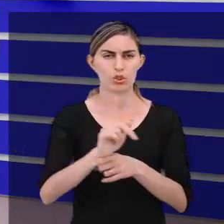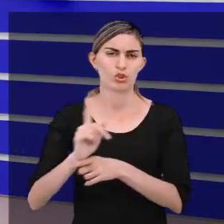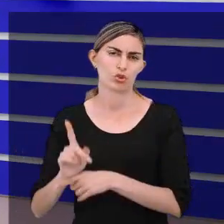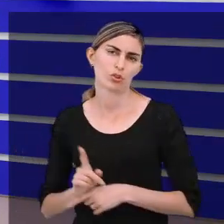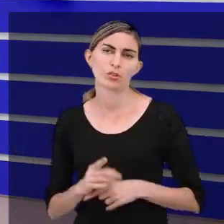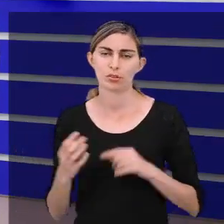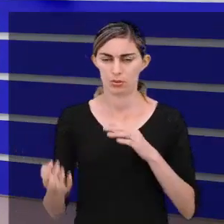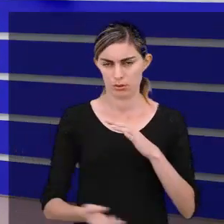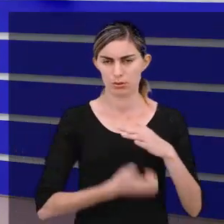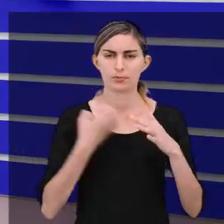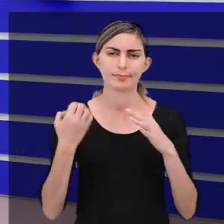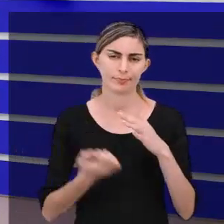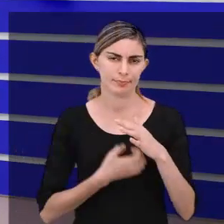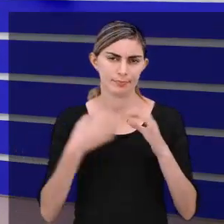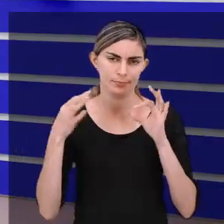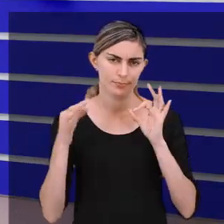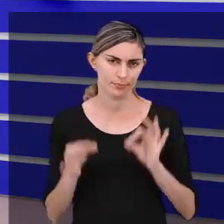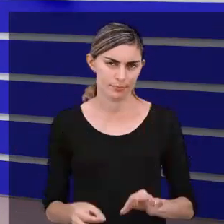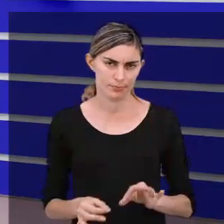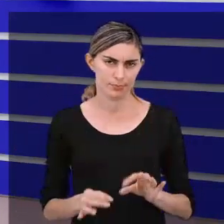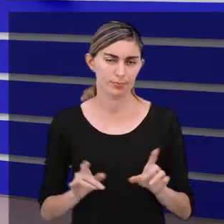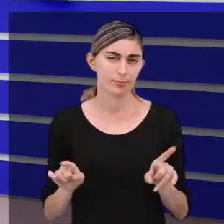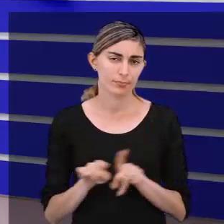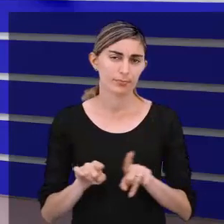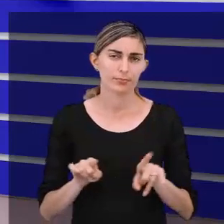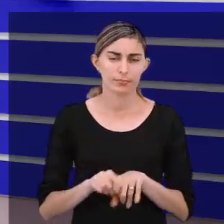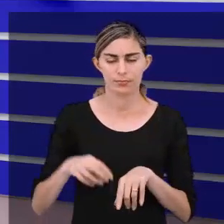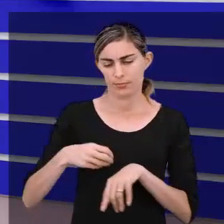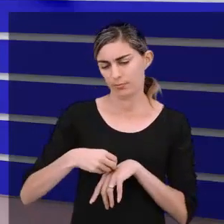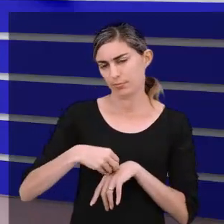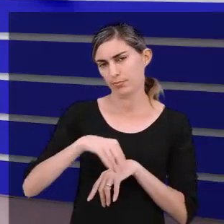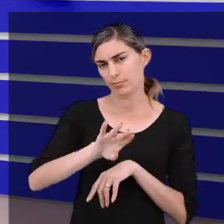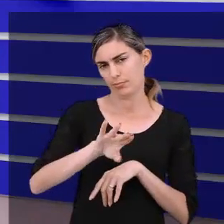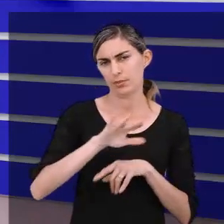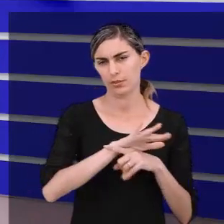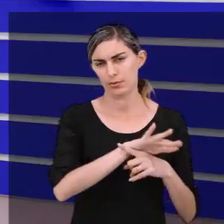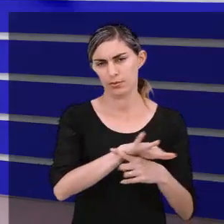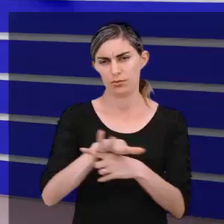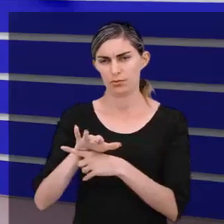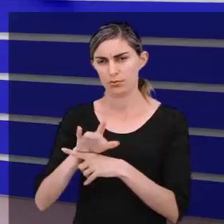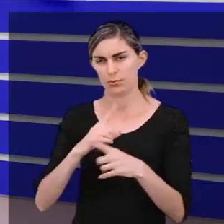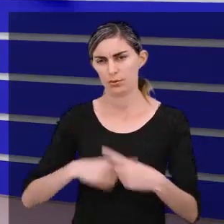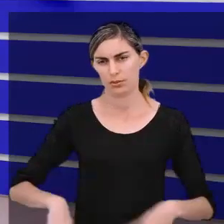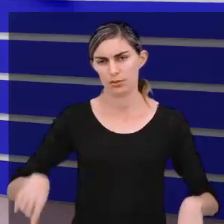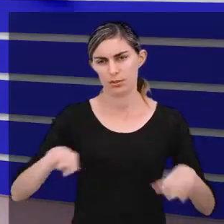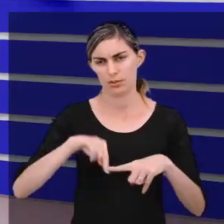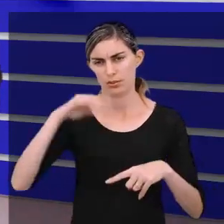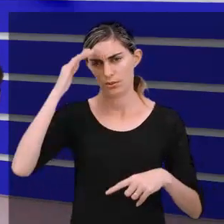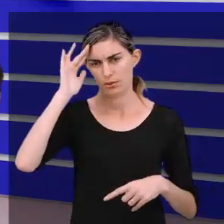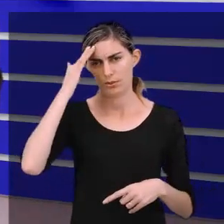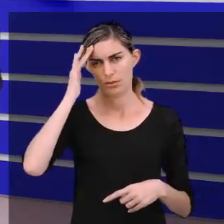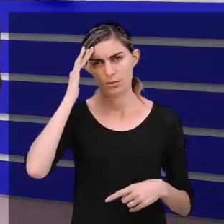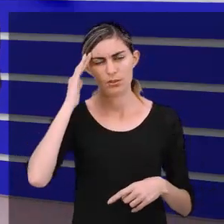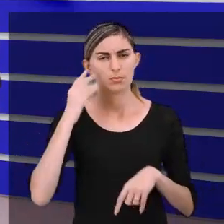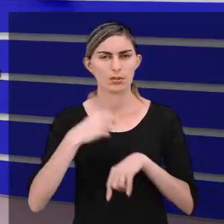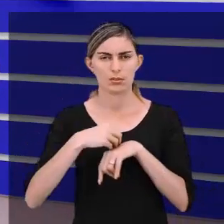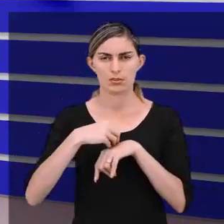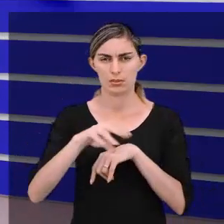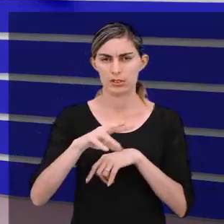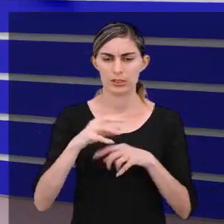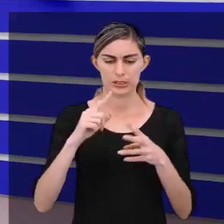empresa. Tá certo? Então eu vou também colocar aqui, para ajudar a gente no entendimento, colocar para